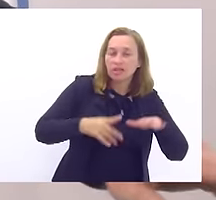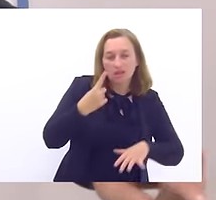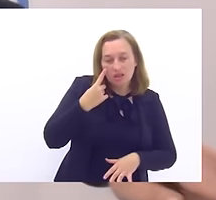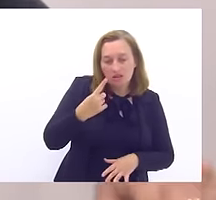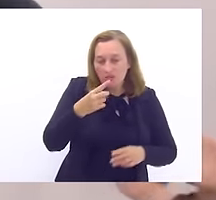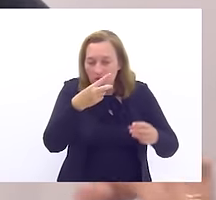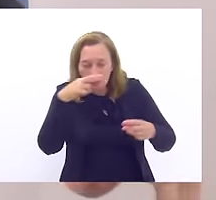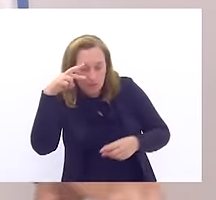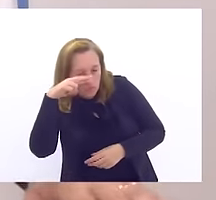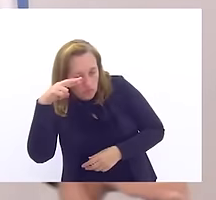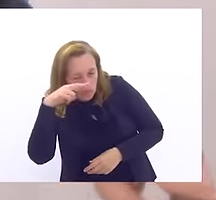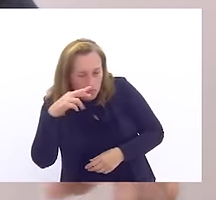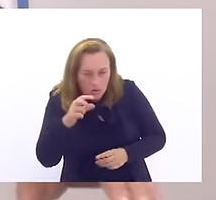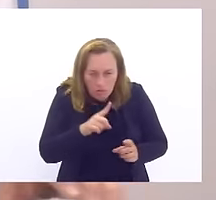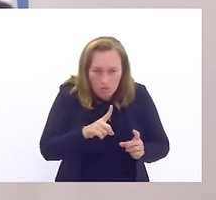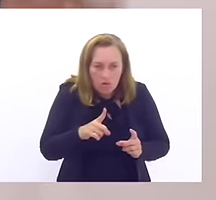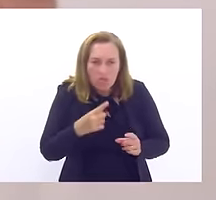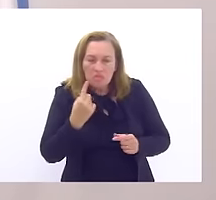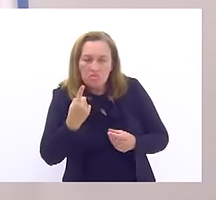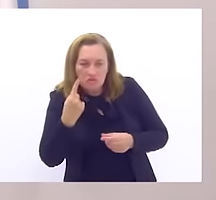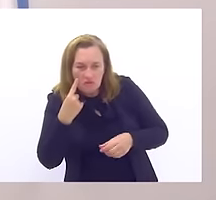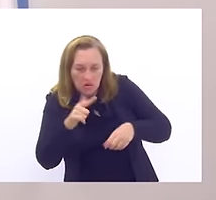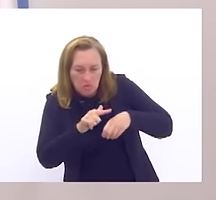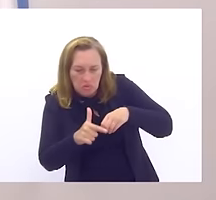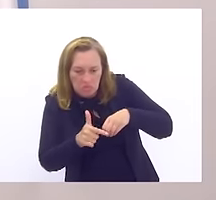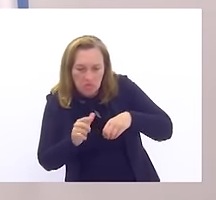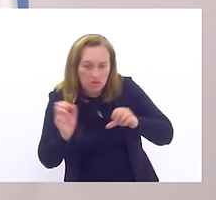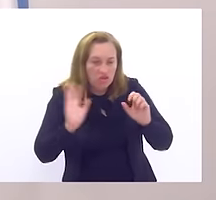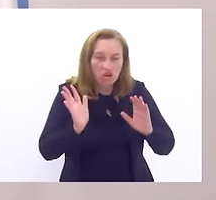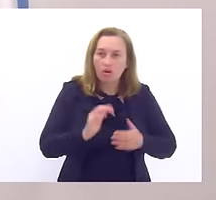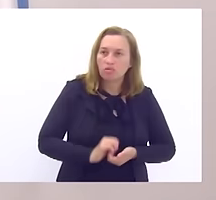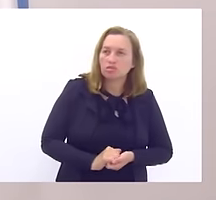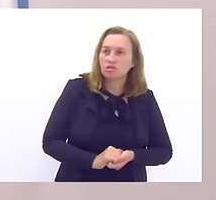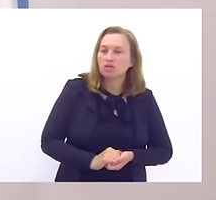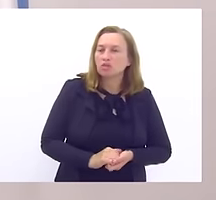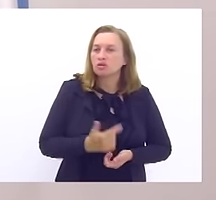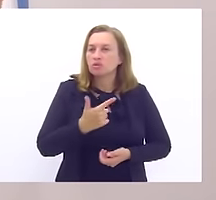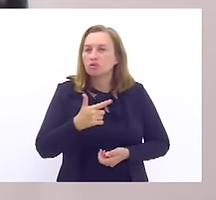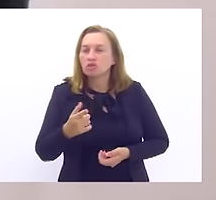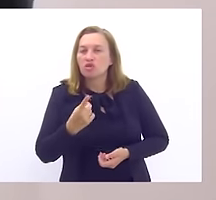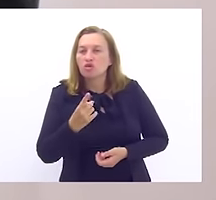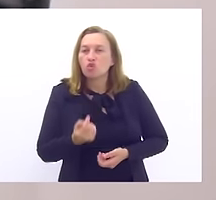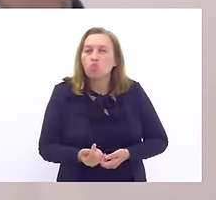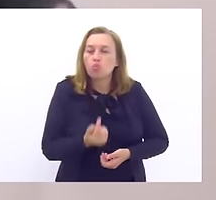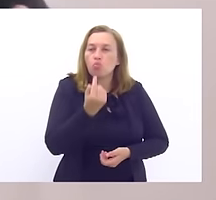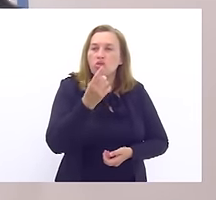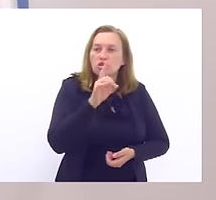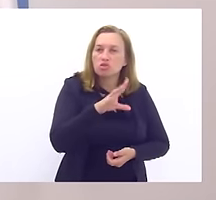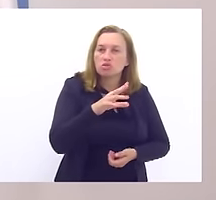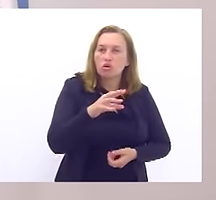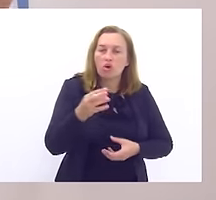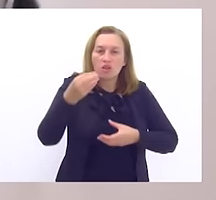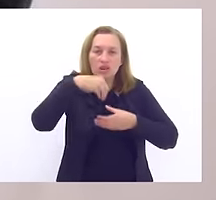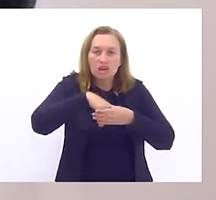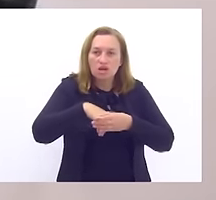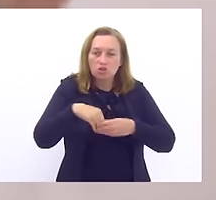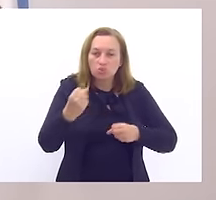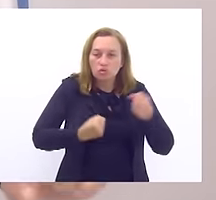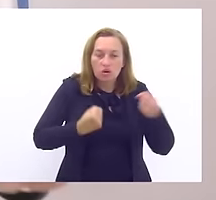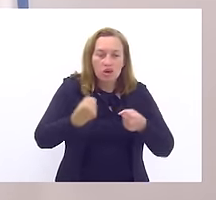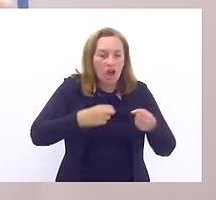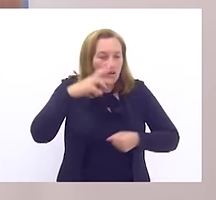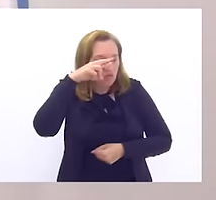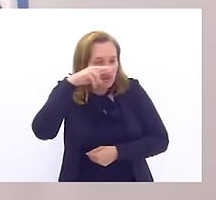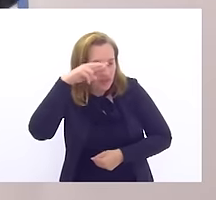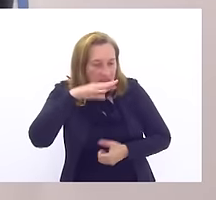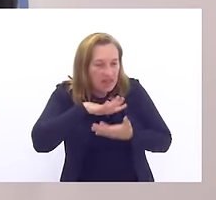ou perturba com alguma coisa relacionada a condição do veículo e tchau não teve nenhuma verificação interna busca interna no veículo ninguém foi